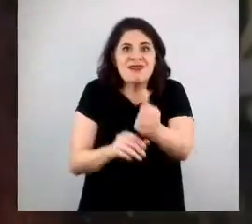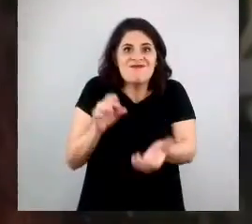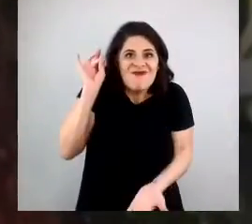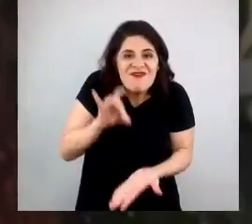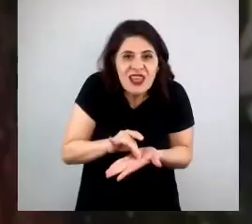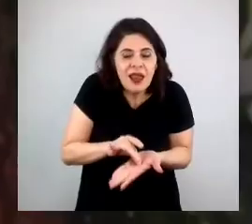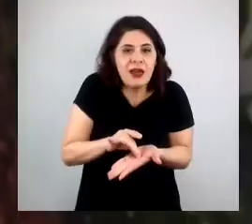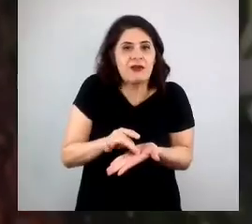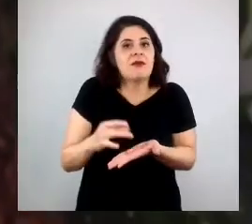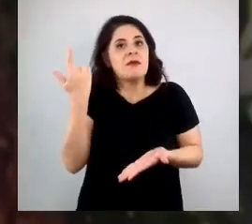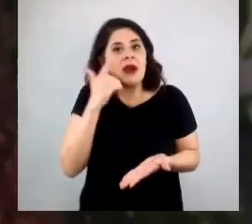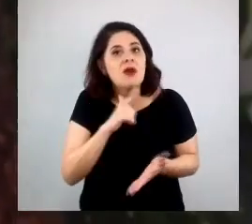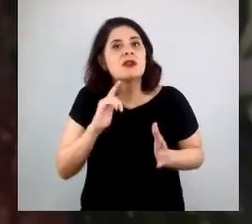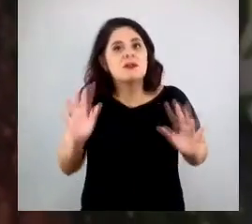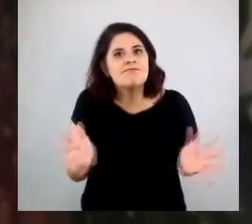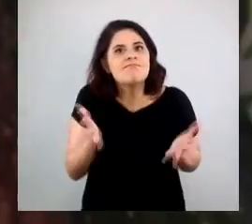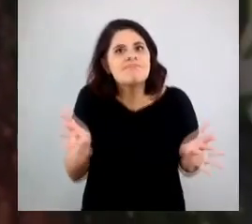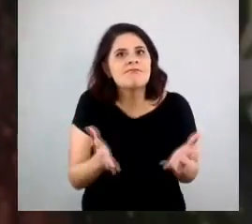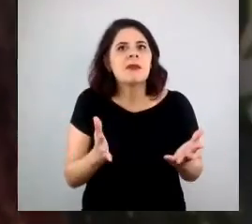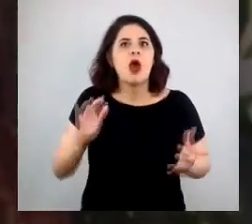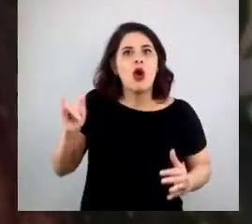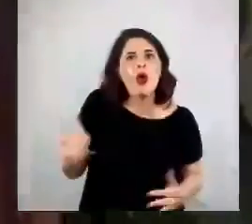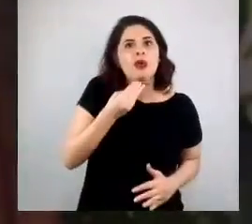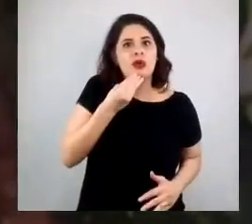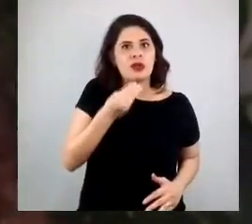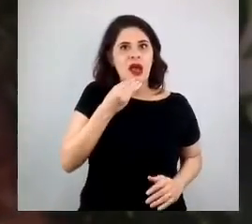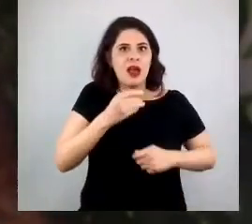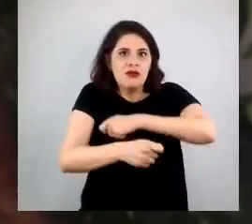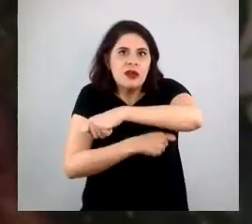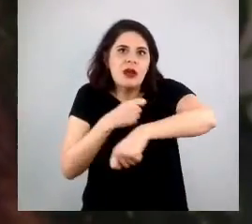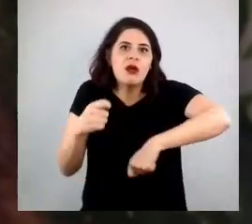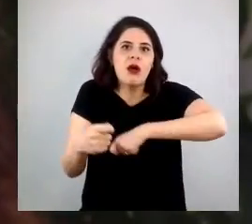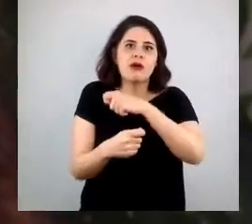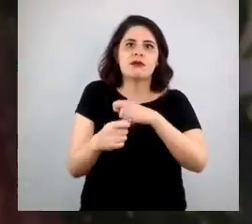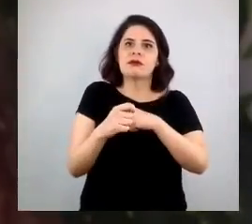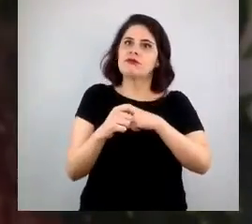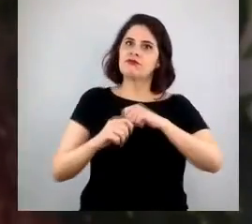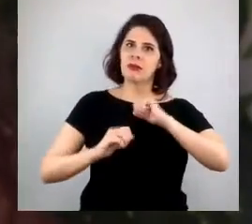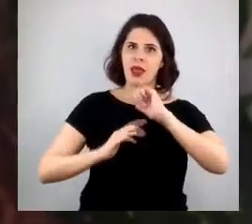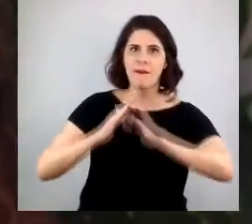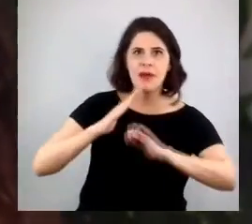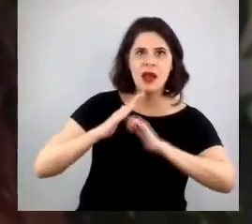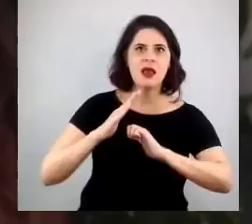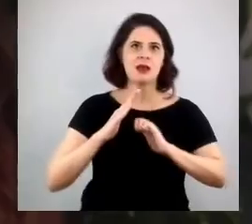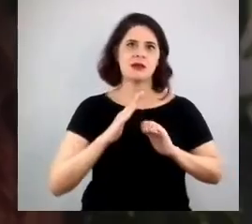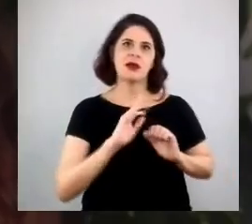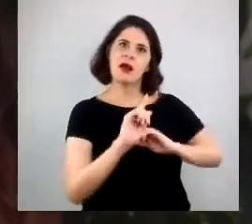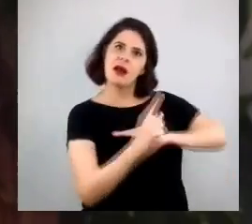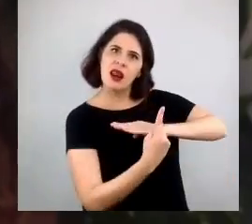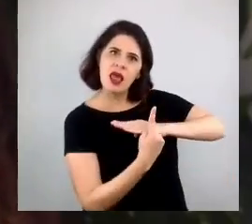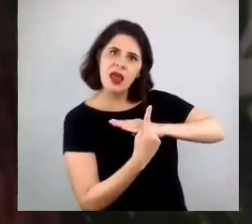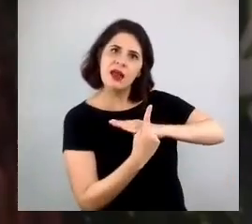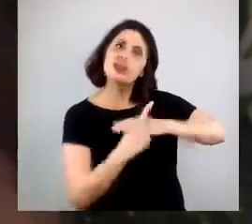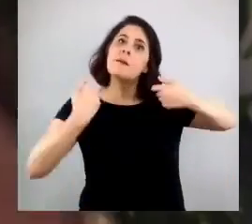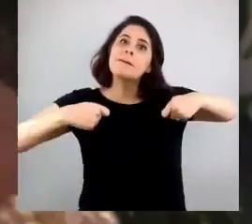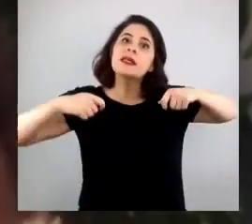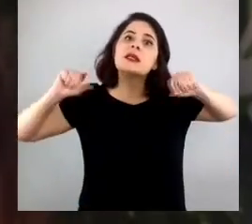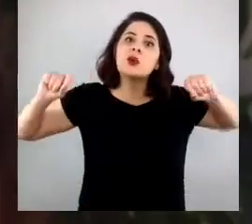inclusive, oportunidades de negócios para as empresas, clientes, é necessário e urgente